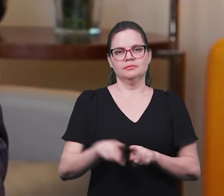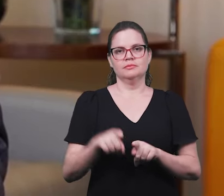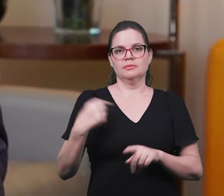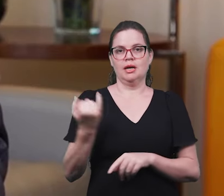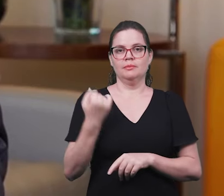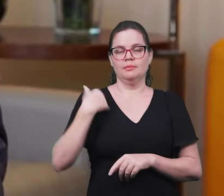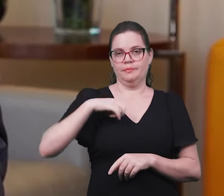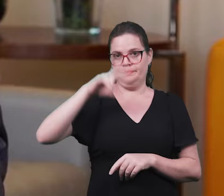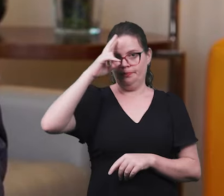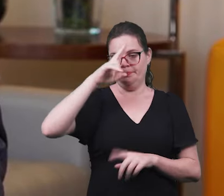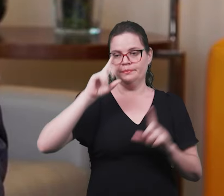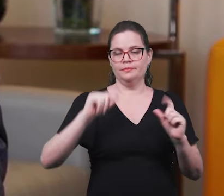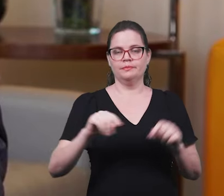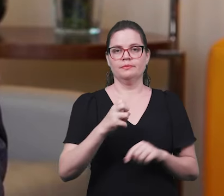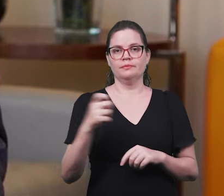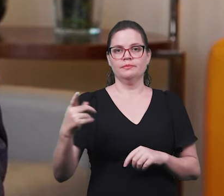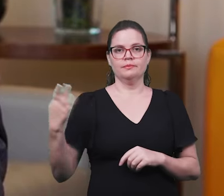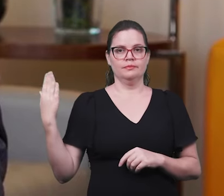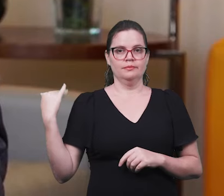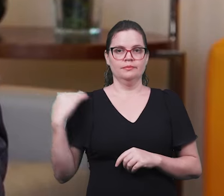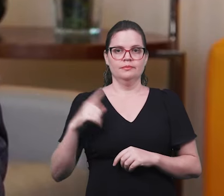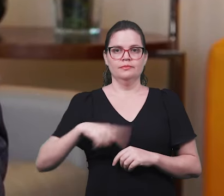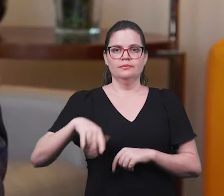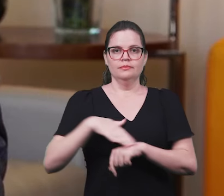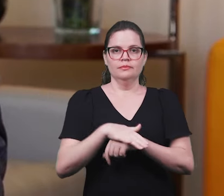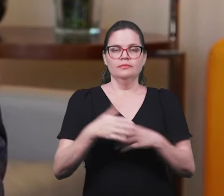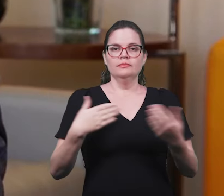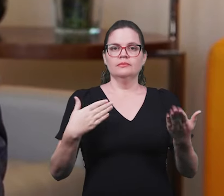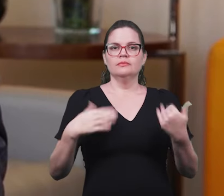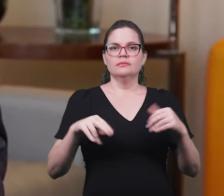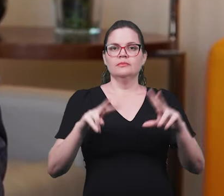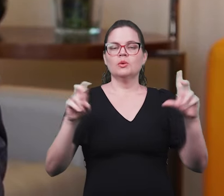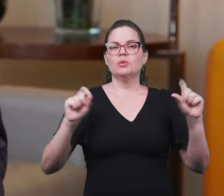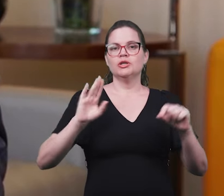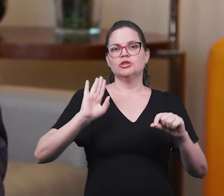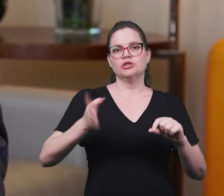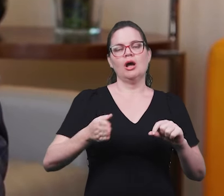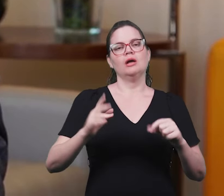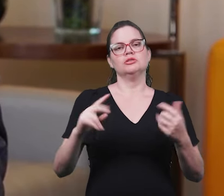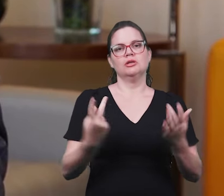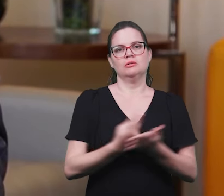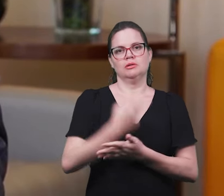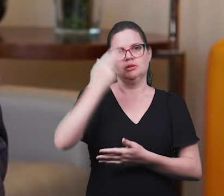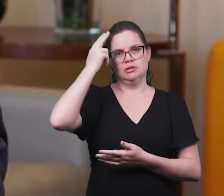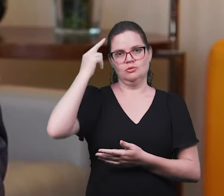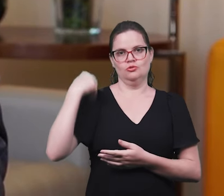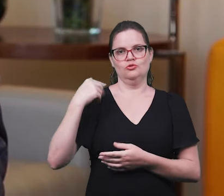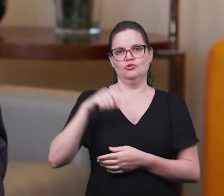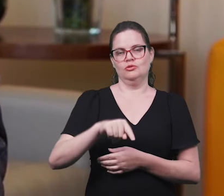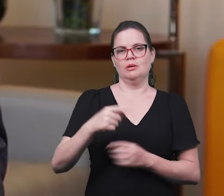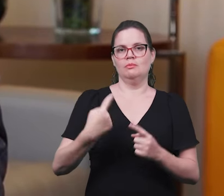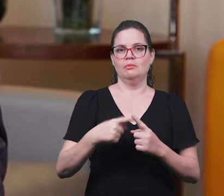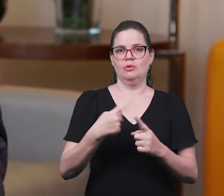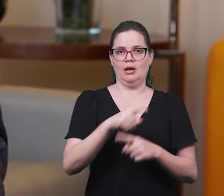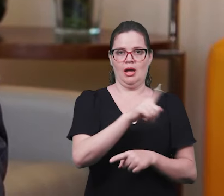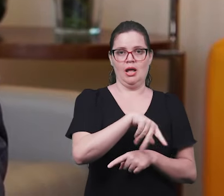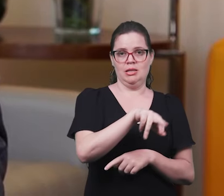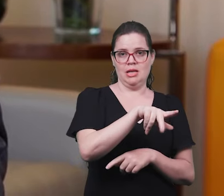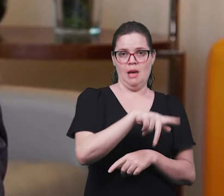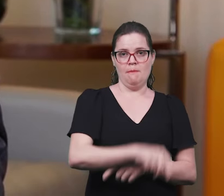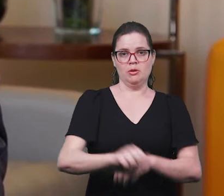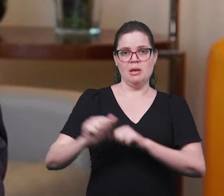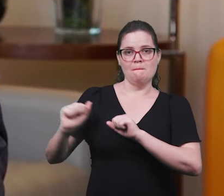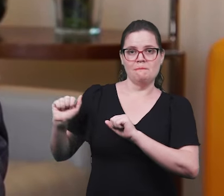nós tratamos nos episódios anteriores, né, aquilo que foi feito com José, né? Verdade. Jogaram ele num poço, né,